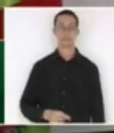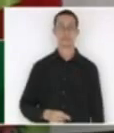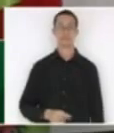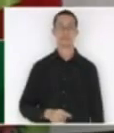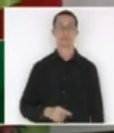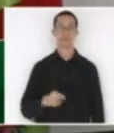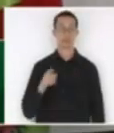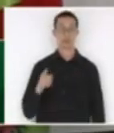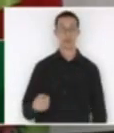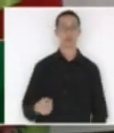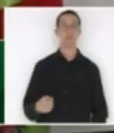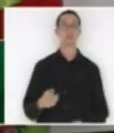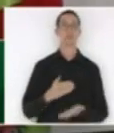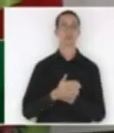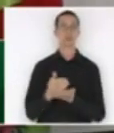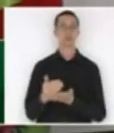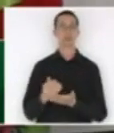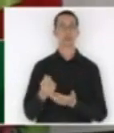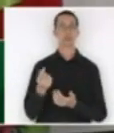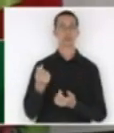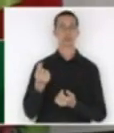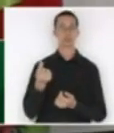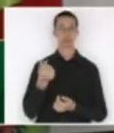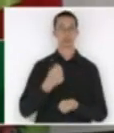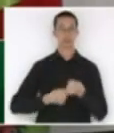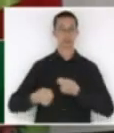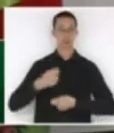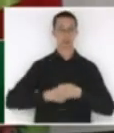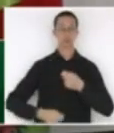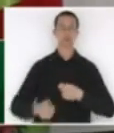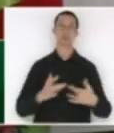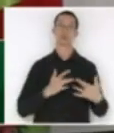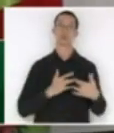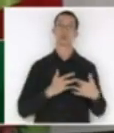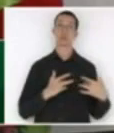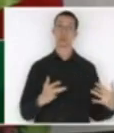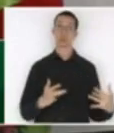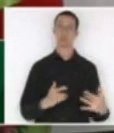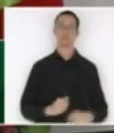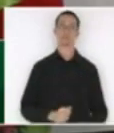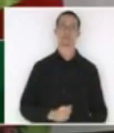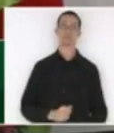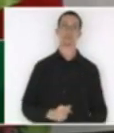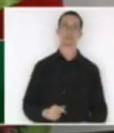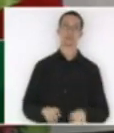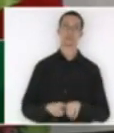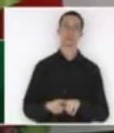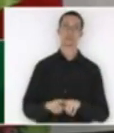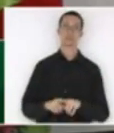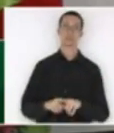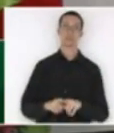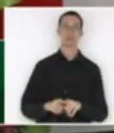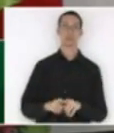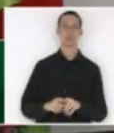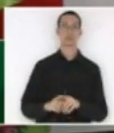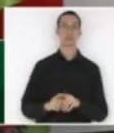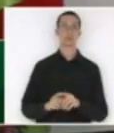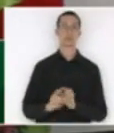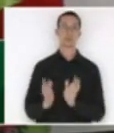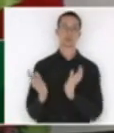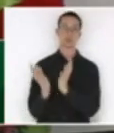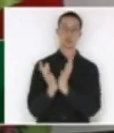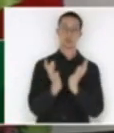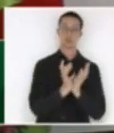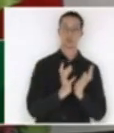da economia solidária, aí é que entra o papel das organizações que estimulam